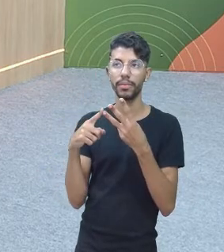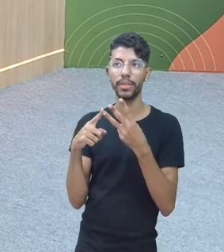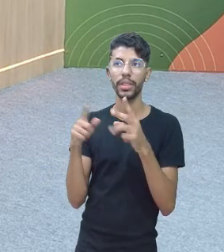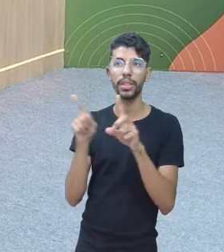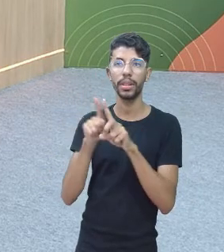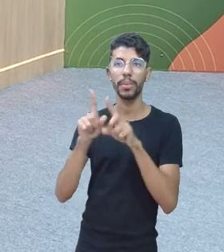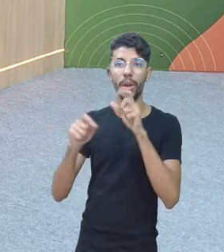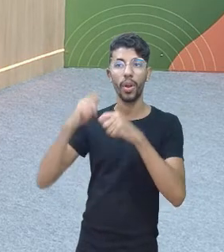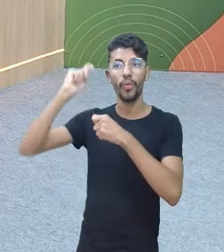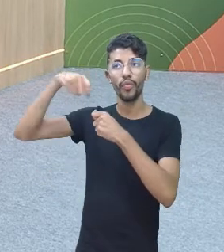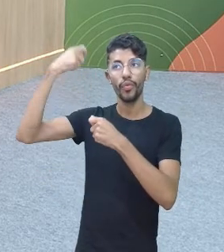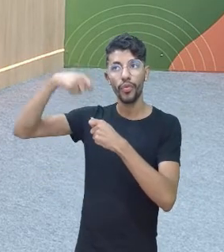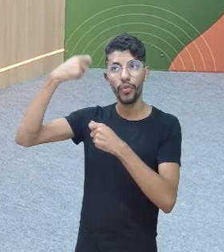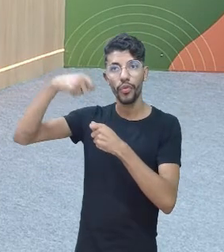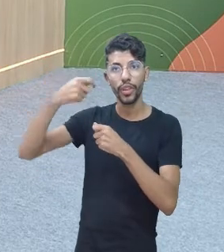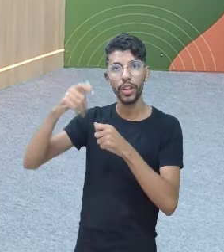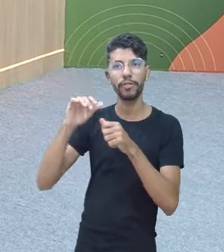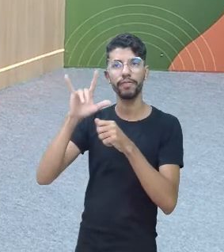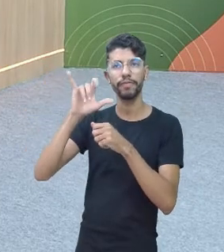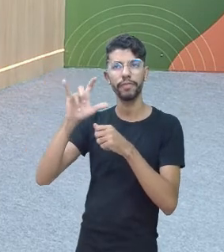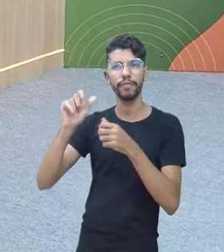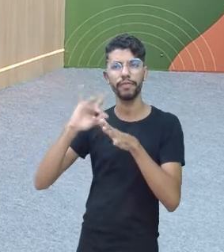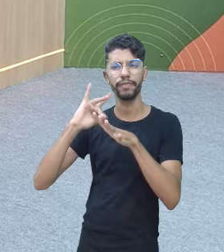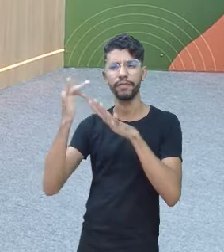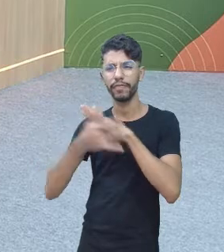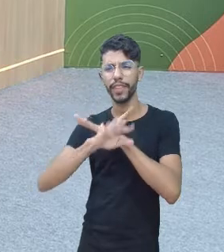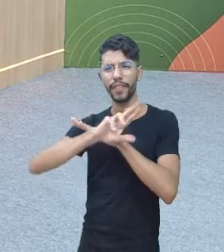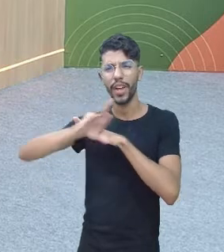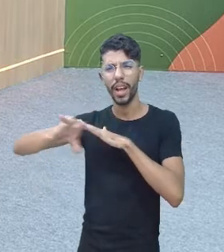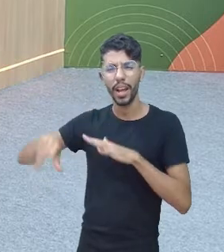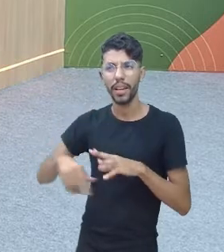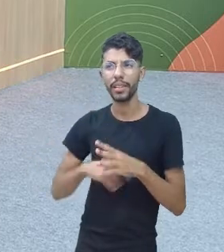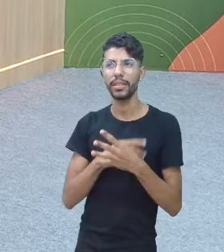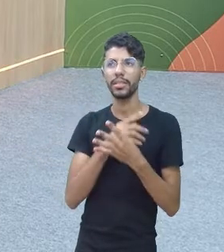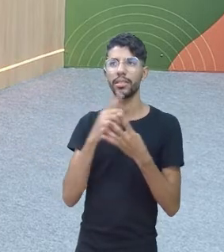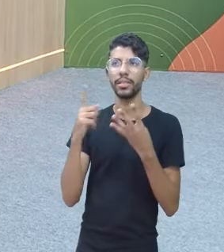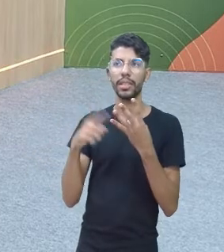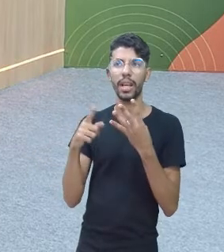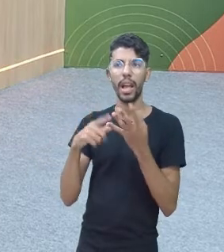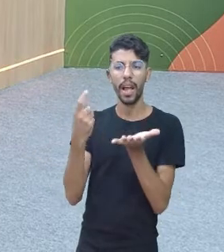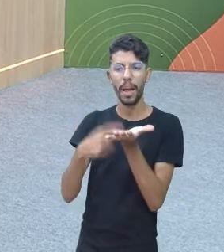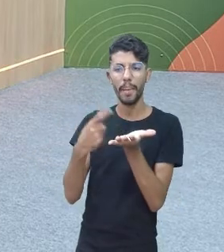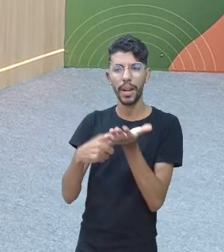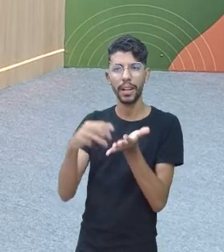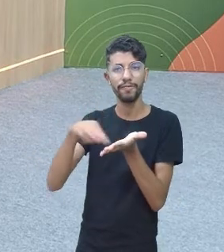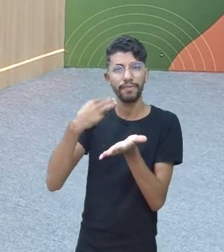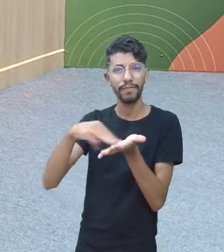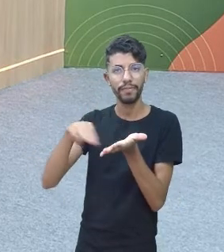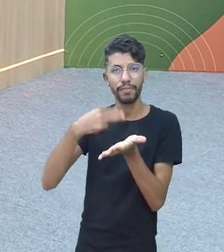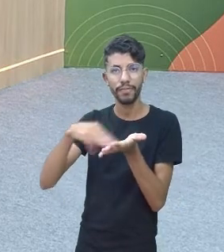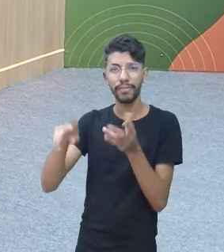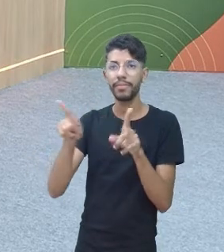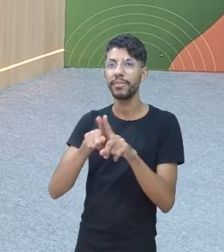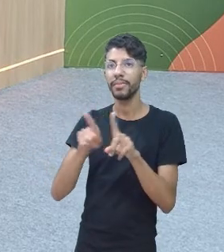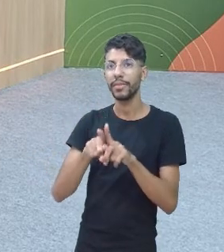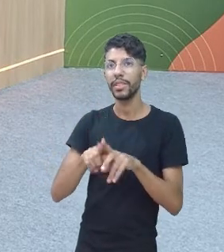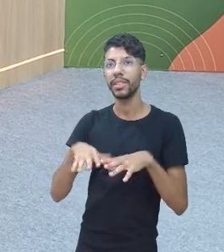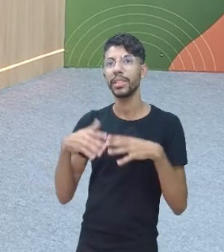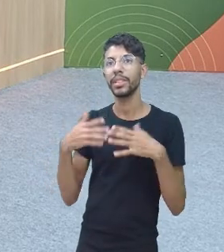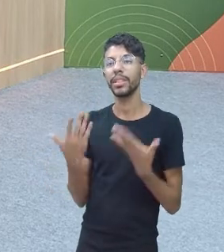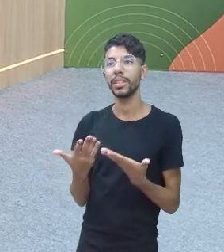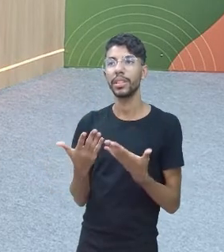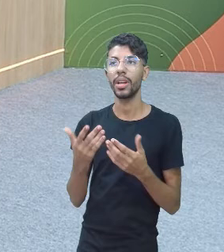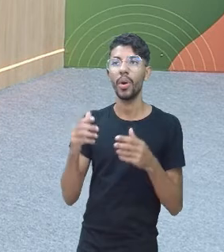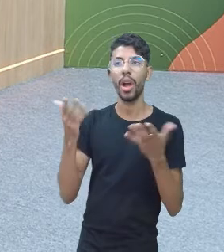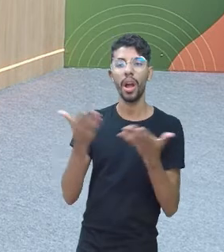os vídeos que circulam no Instagram e também nas redes sociais e nos apps de mensagem. Então, agora o tutorial